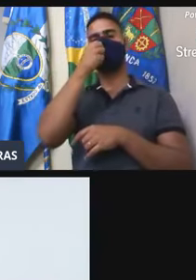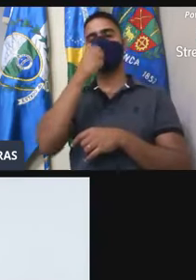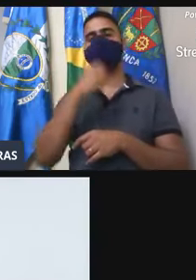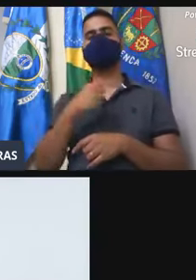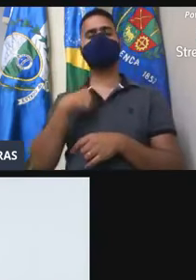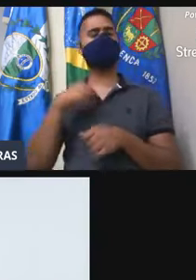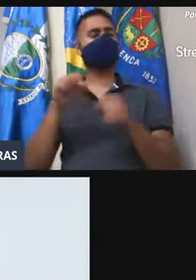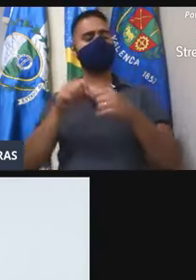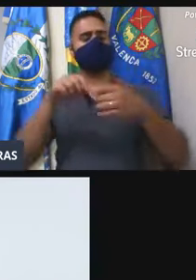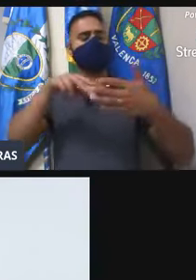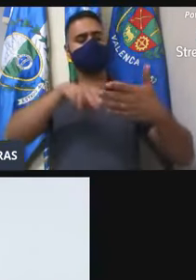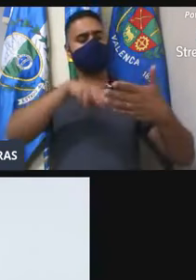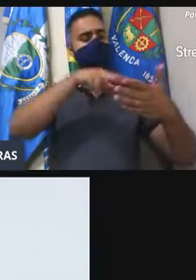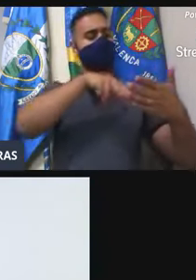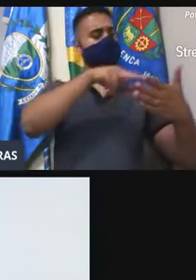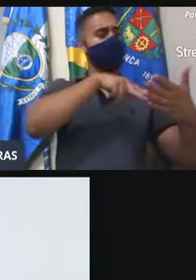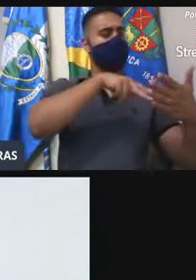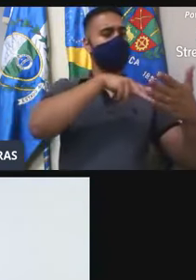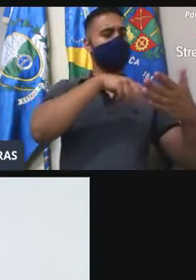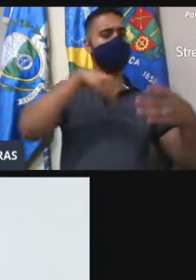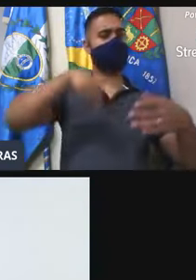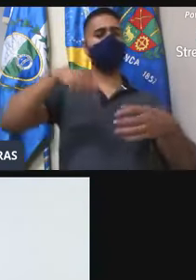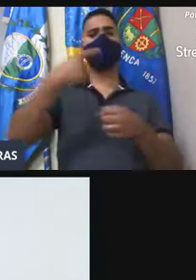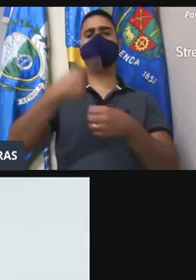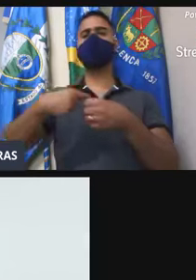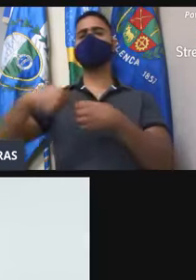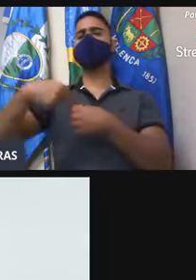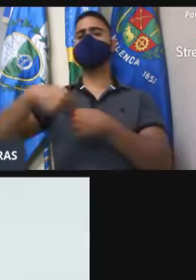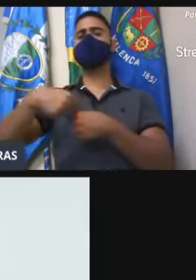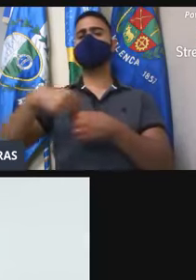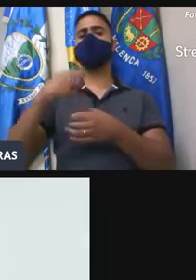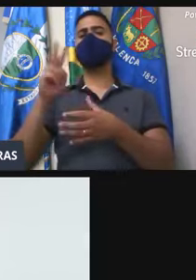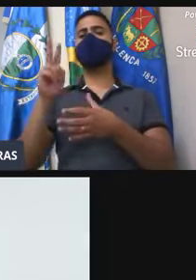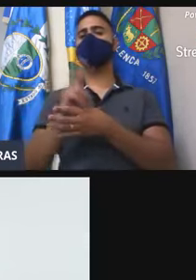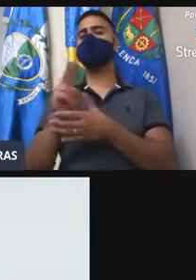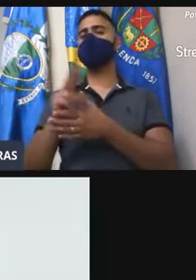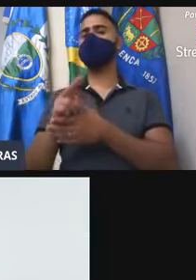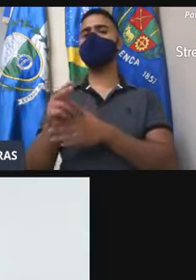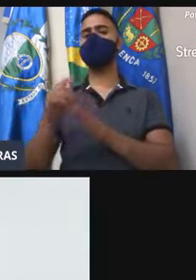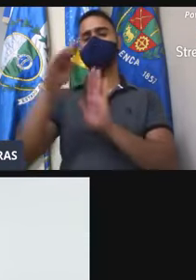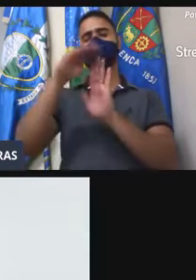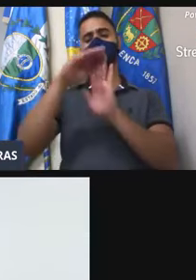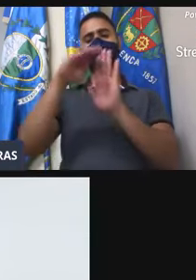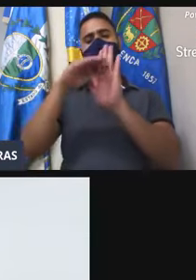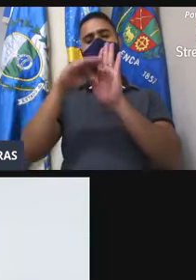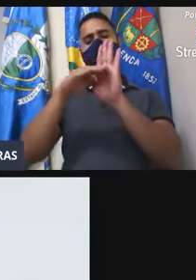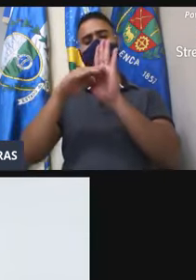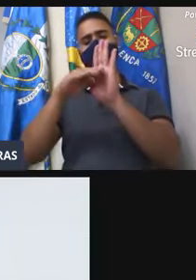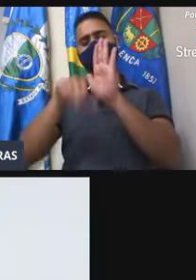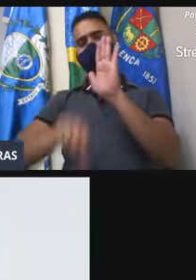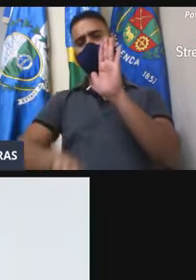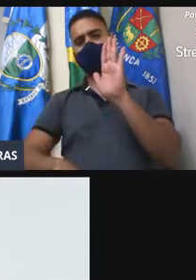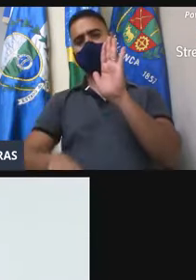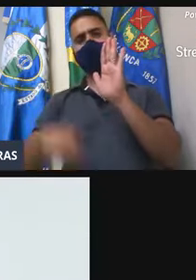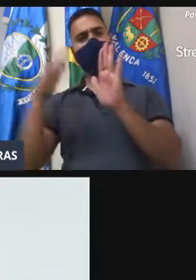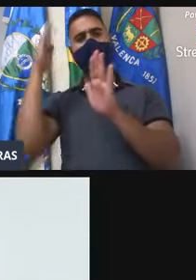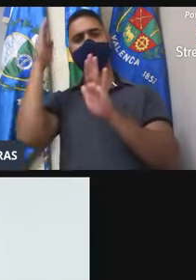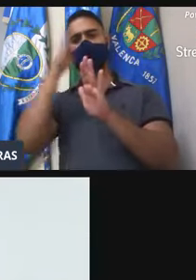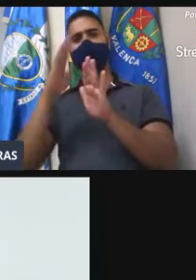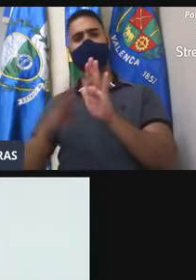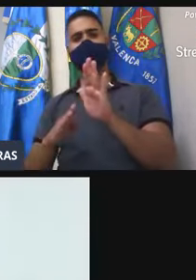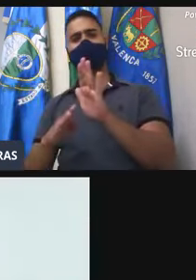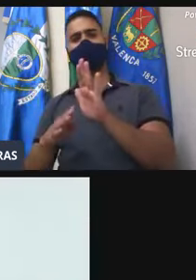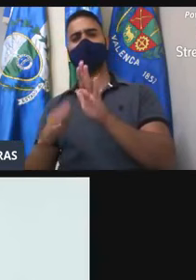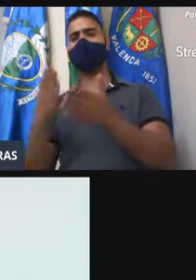algumas leituras e a nossa cidade de Valença ela tem um índice pior do que o Brasil em saneamento básico.